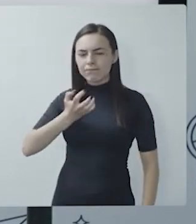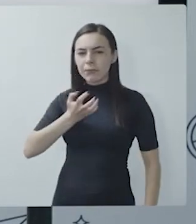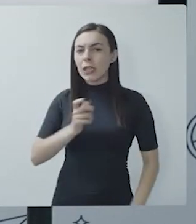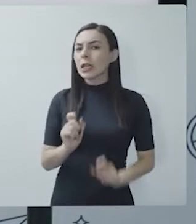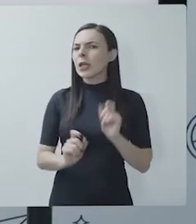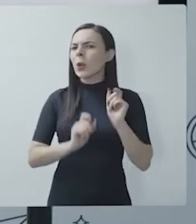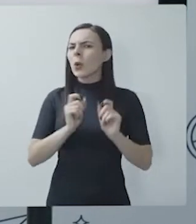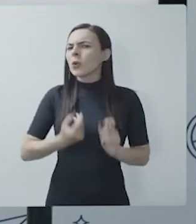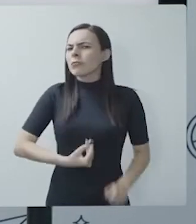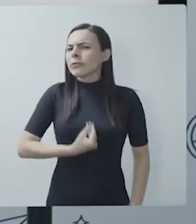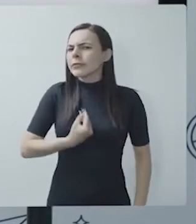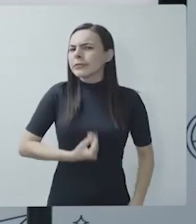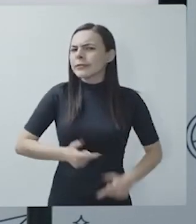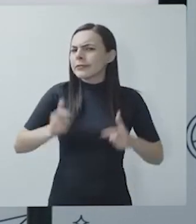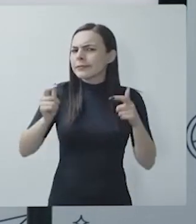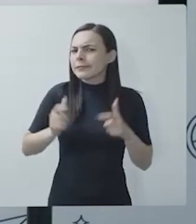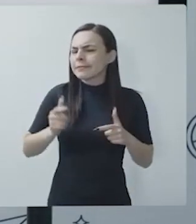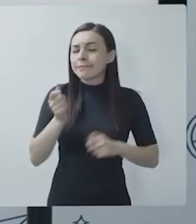Ele vive na